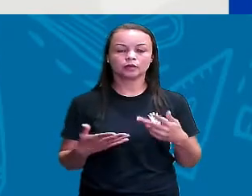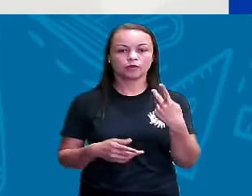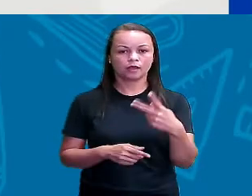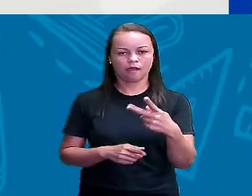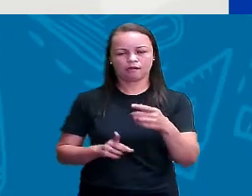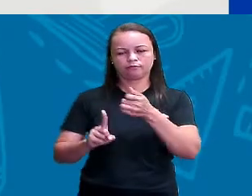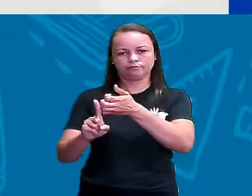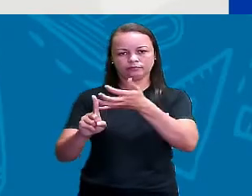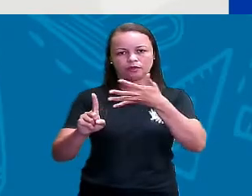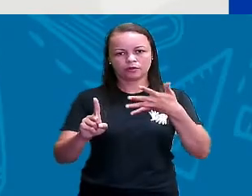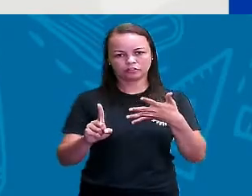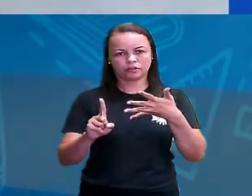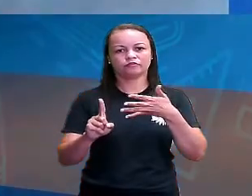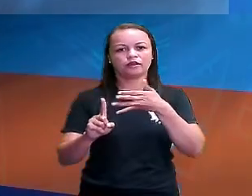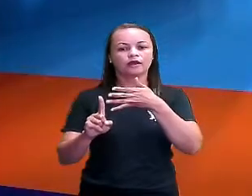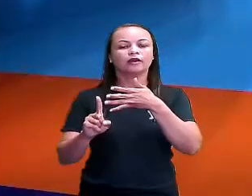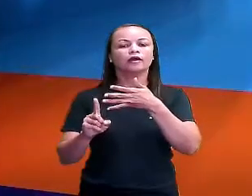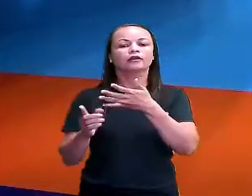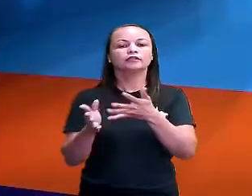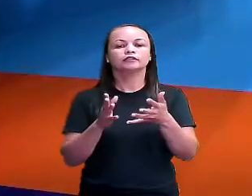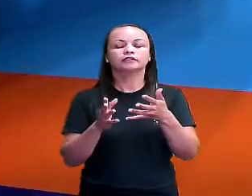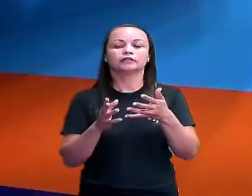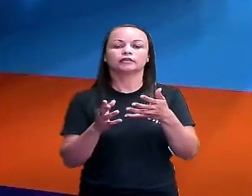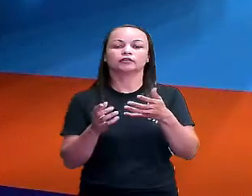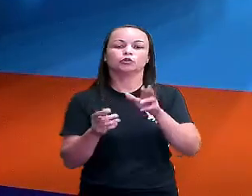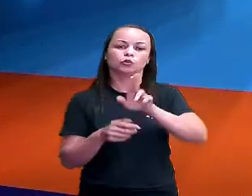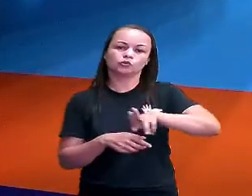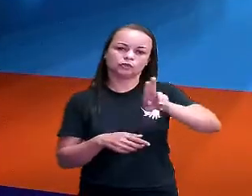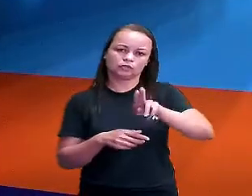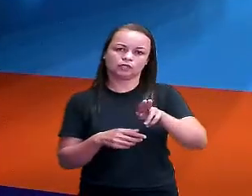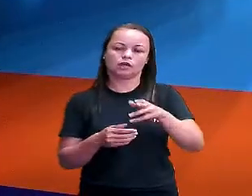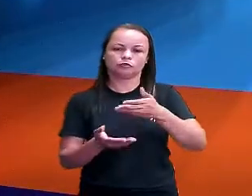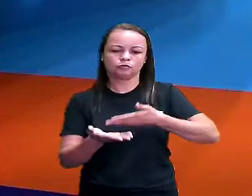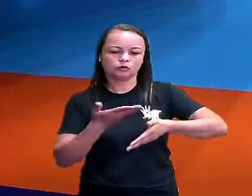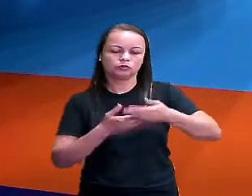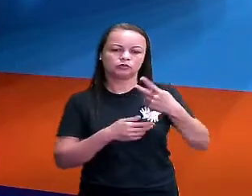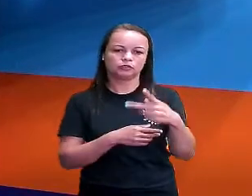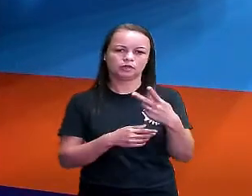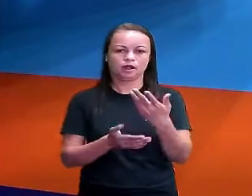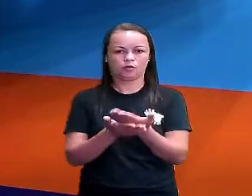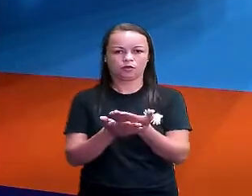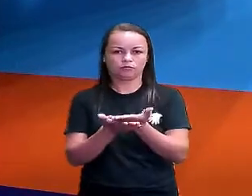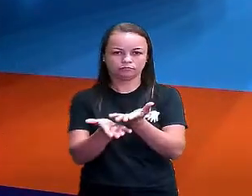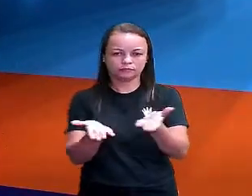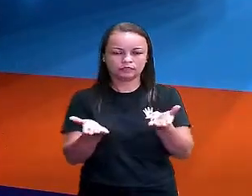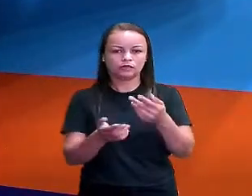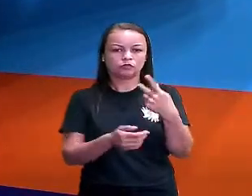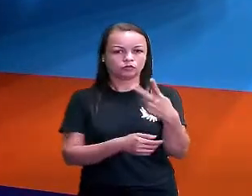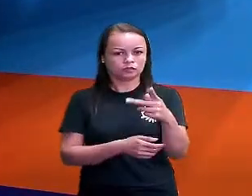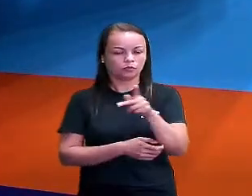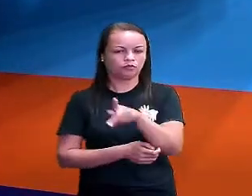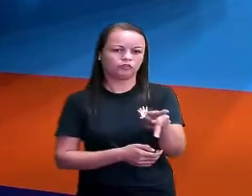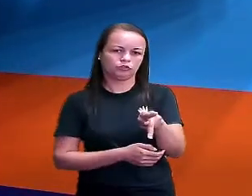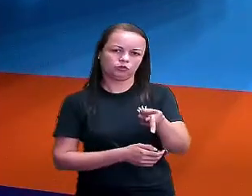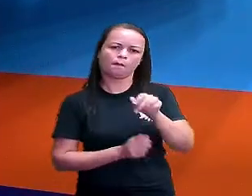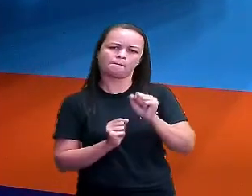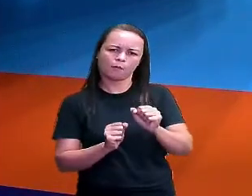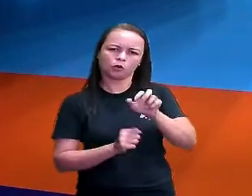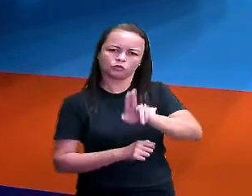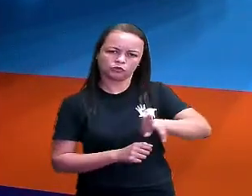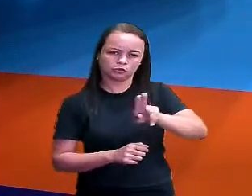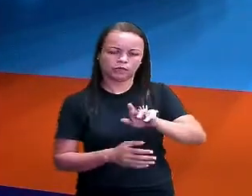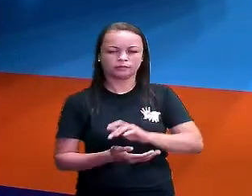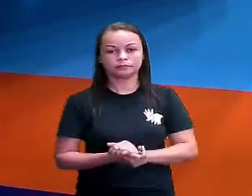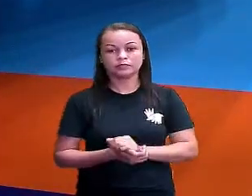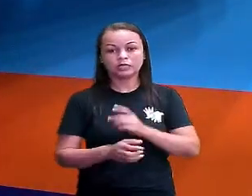são as referências que nós utilizamos para produzir essa aula para vocês, tá certo? E que os seus professores podem utilizar. E nós nos